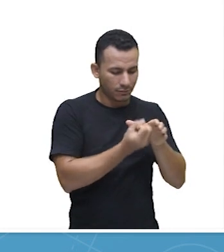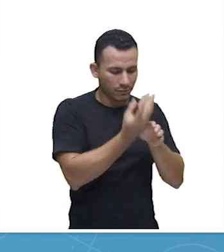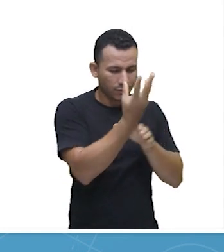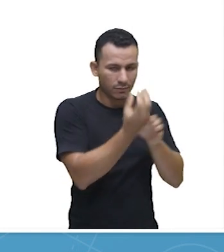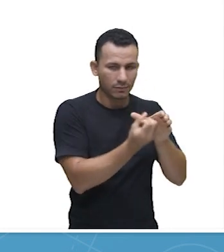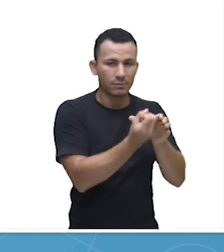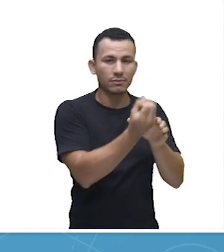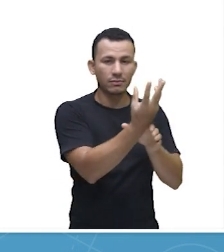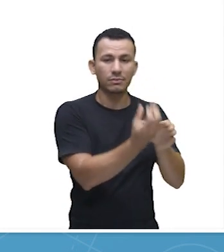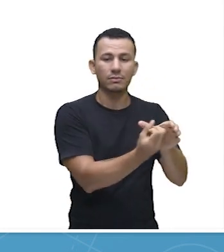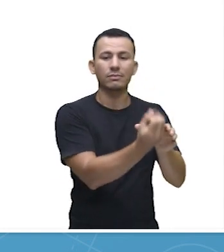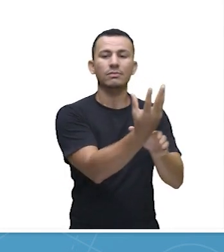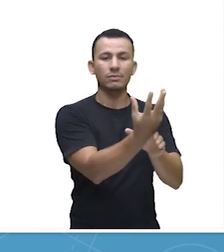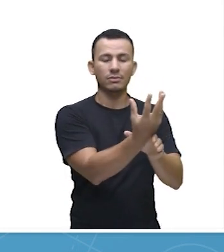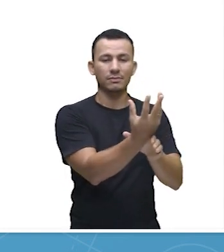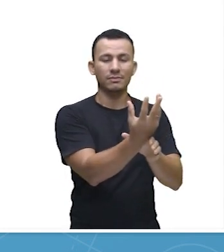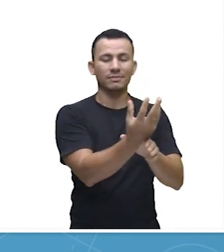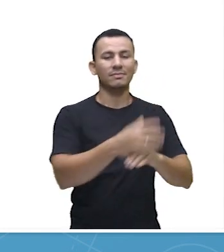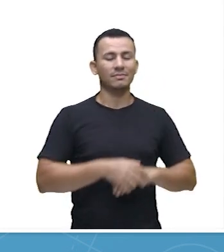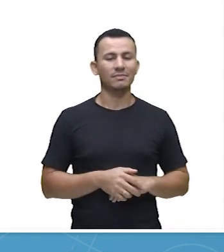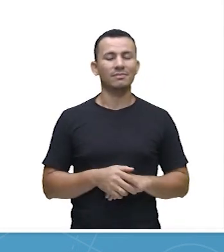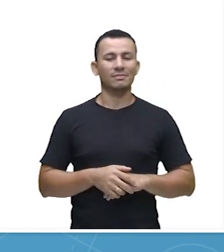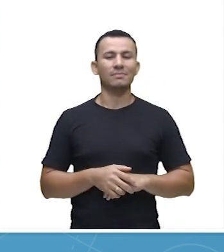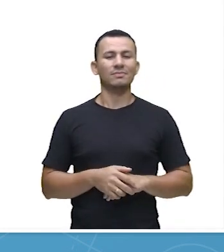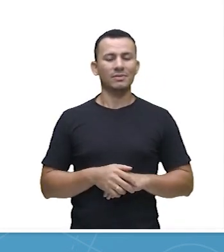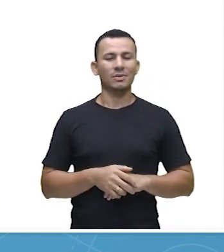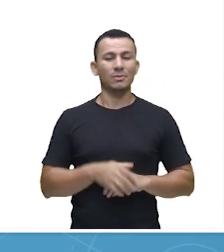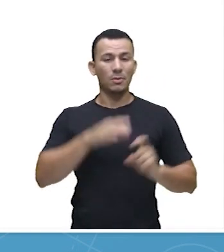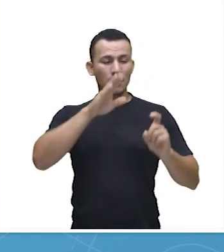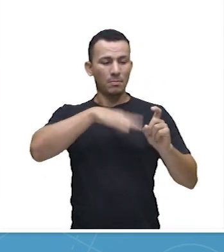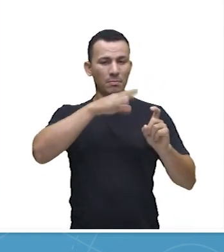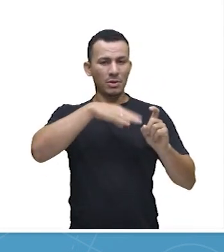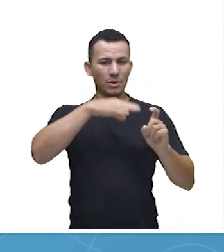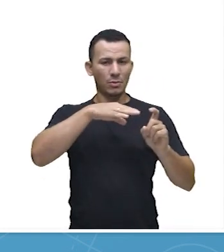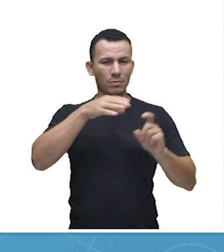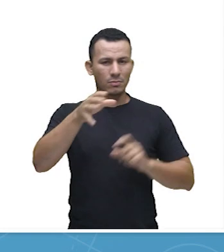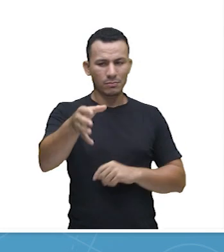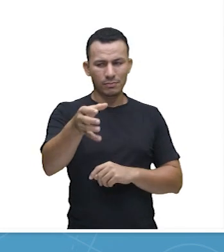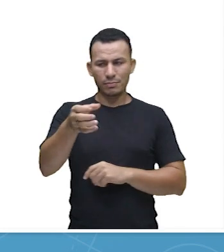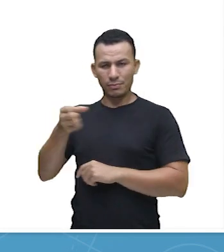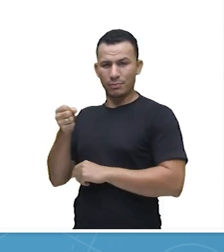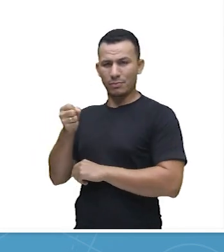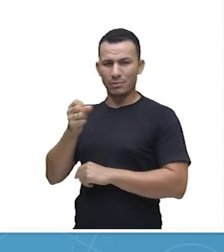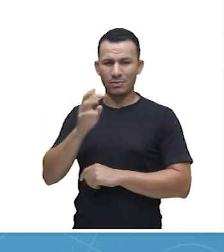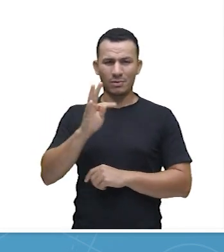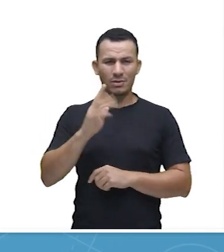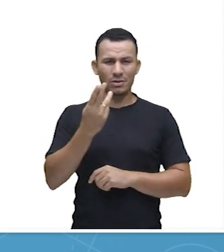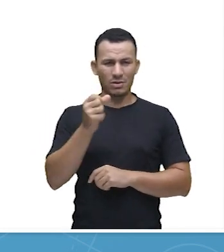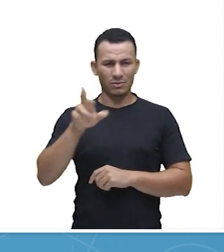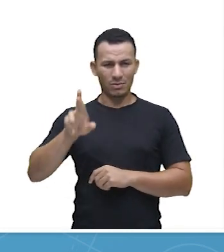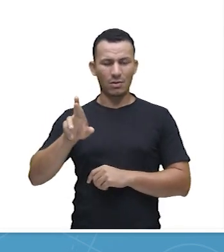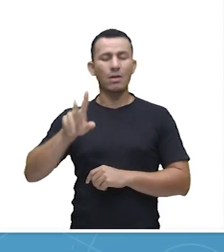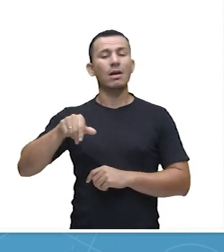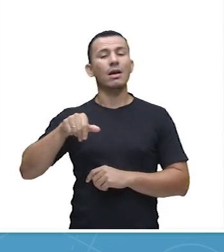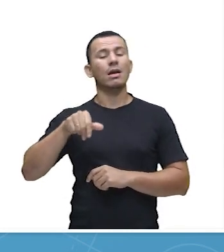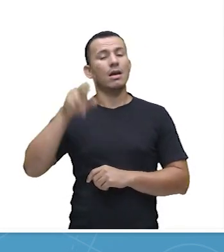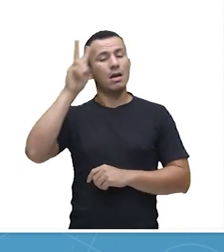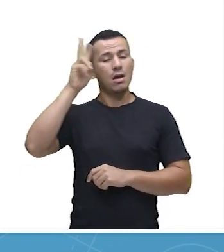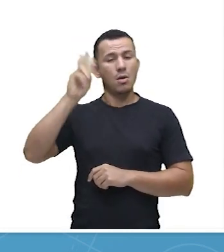texto, temos a pergunta: o mito de Thor, comentado no texto acima, era uma história